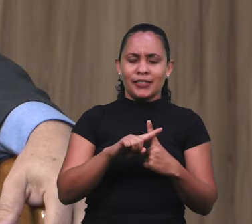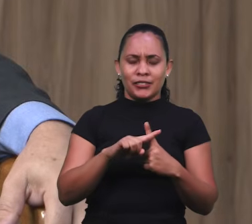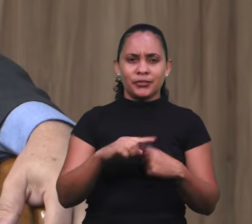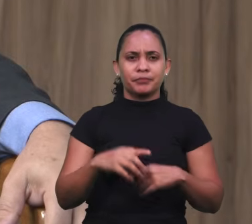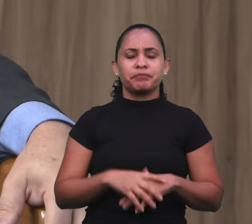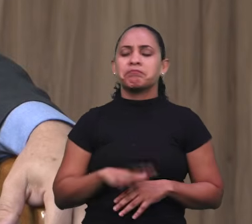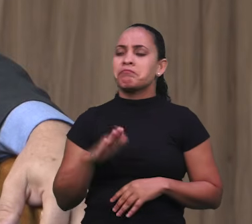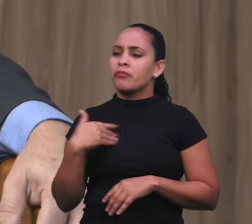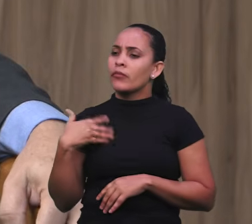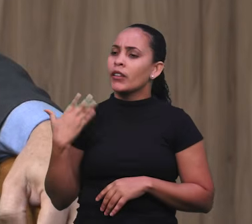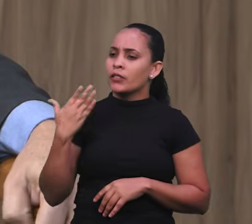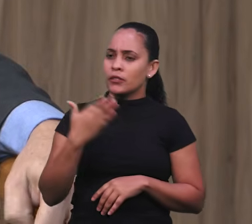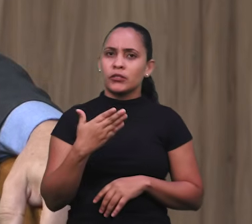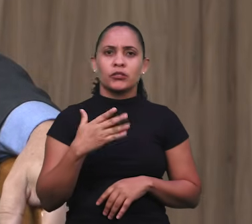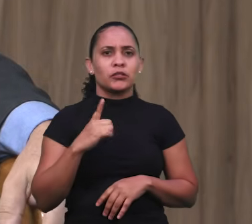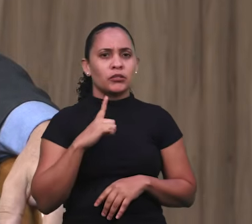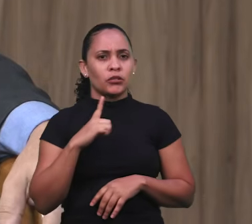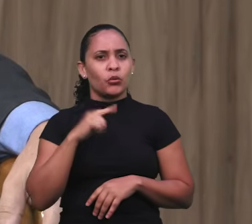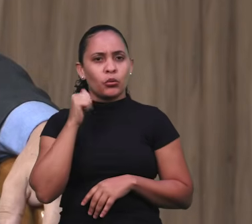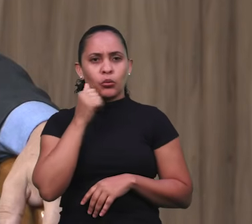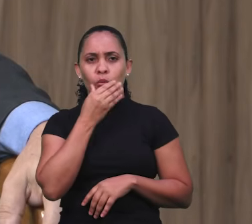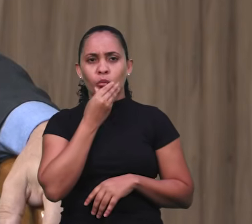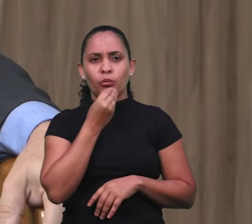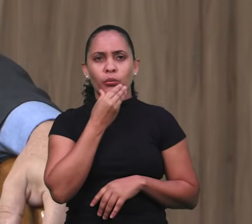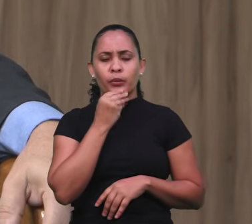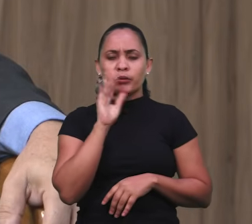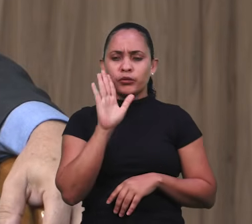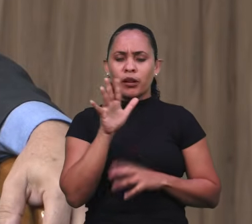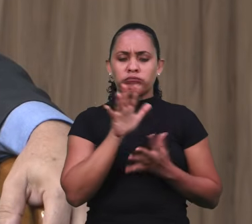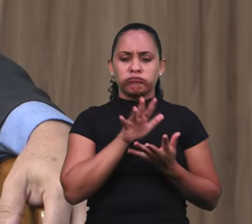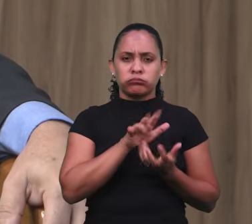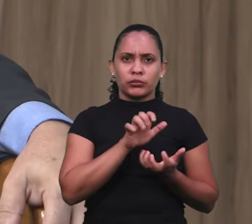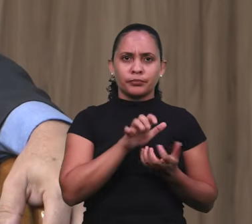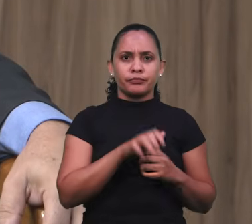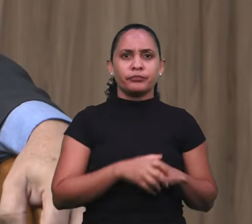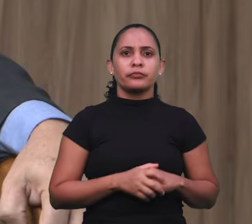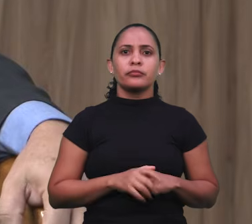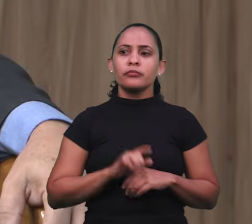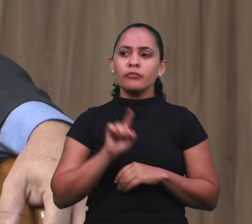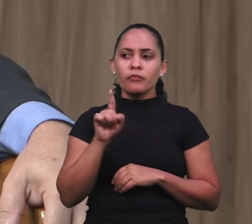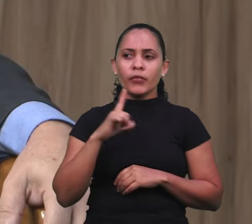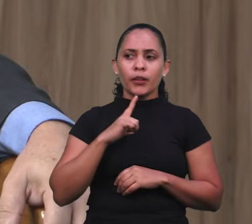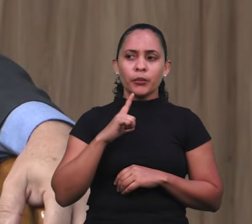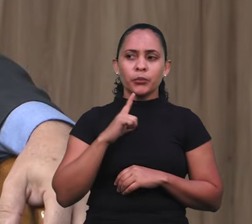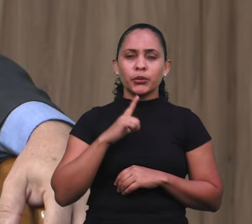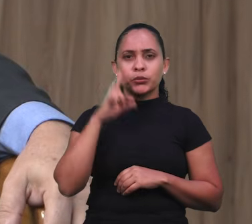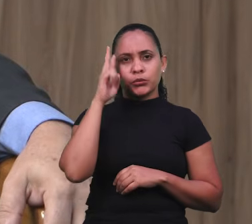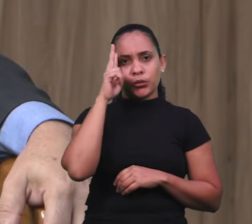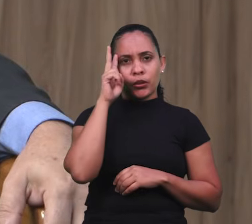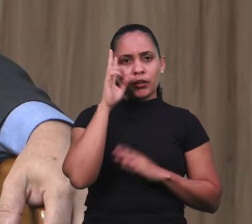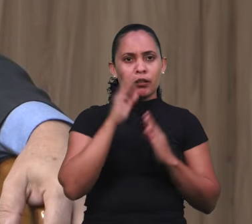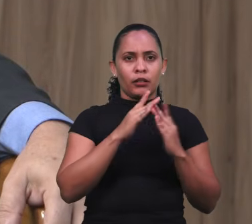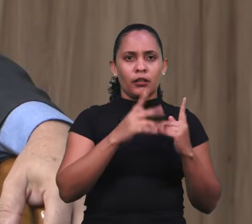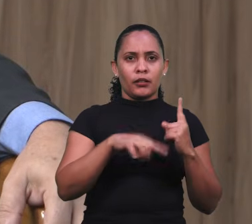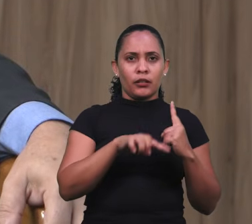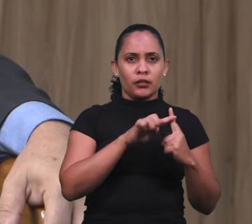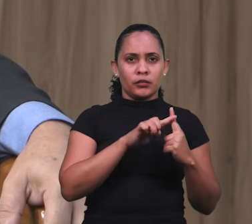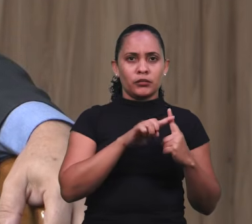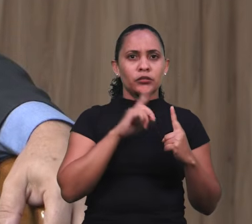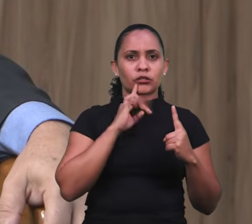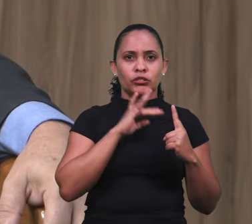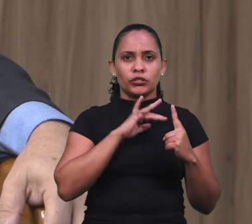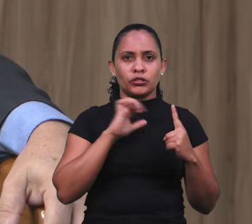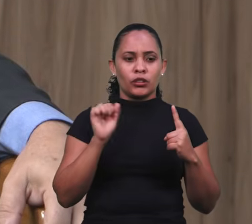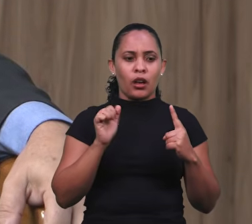A igreja que eu deixei recentemente, eu tinha um irmão já idoso, que ele tem um histórico da